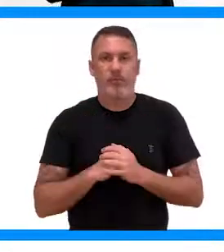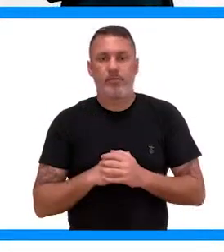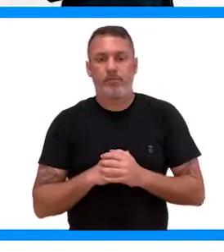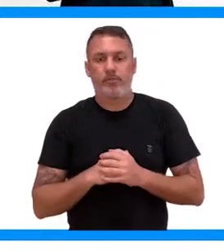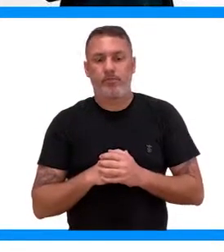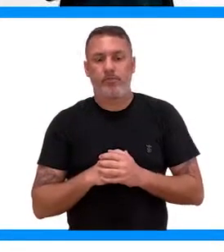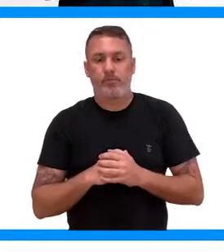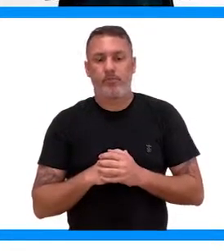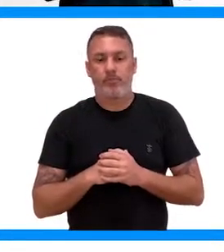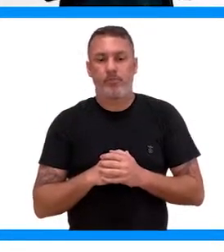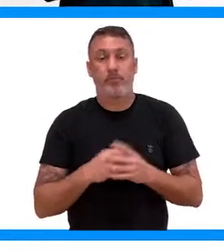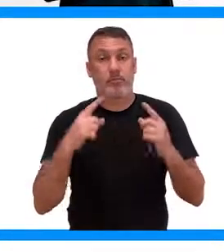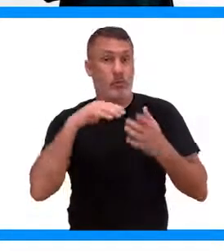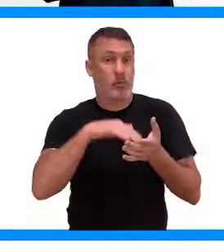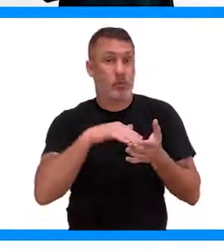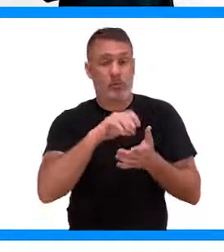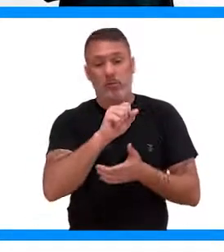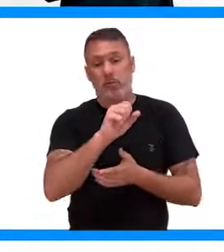advérbio. Bien?